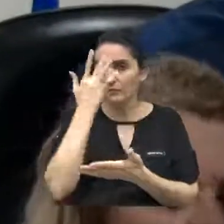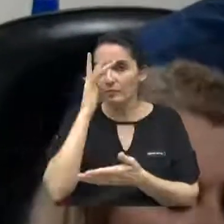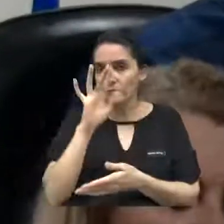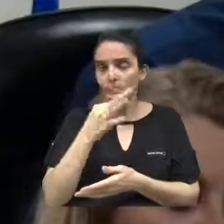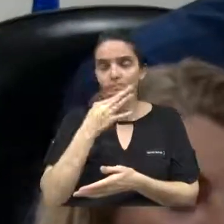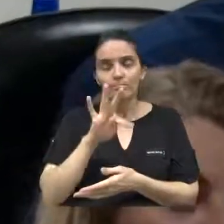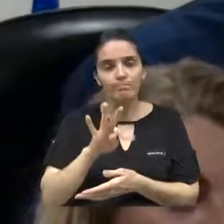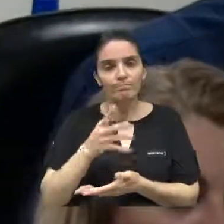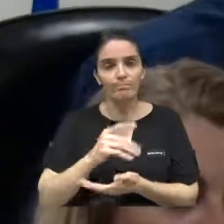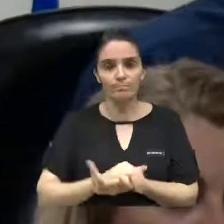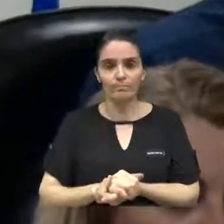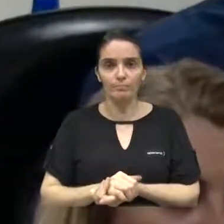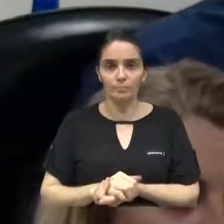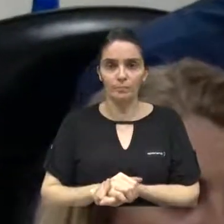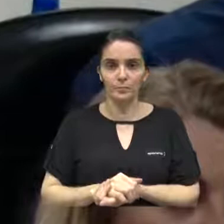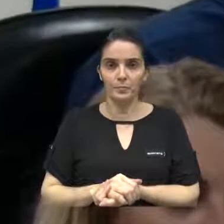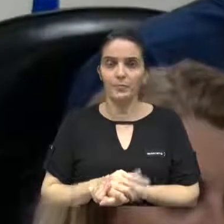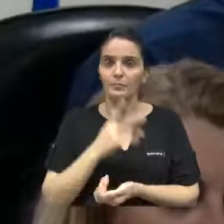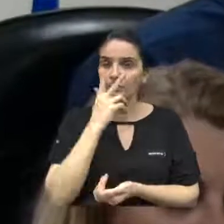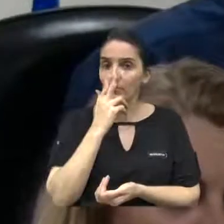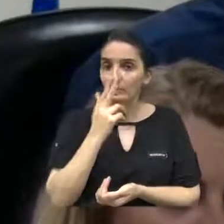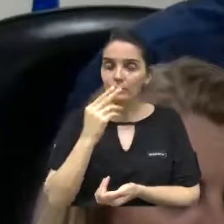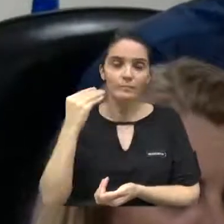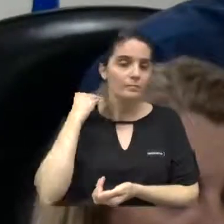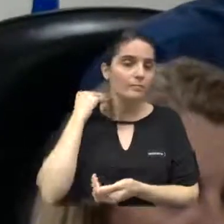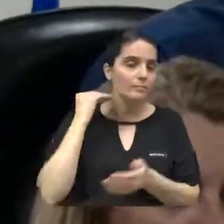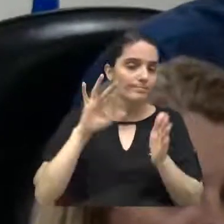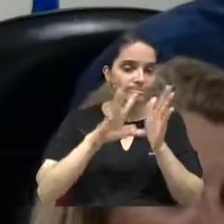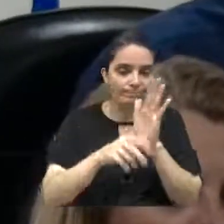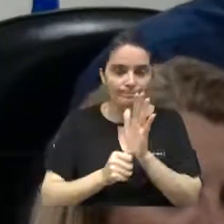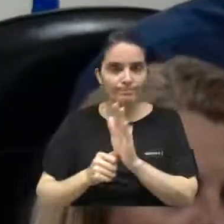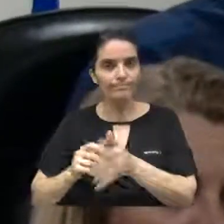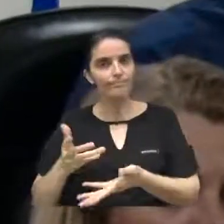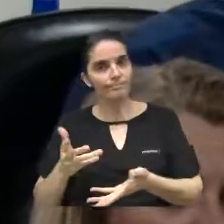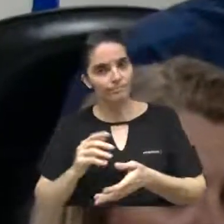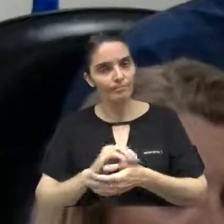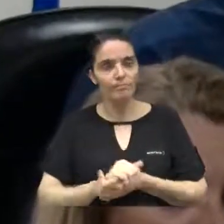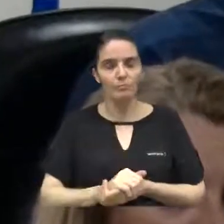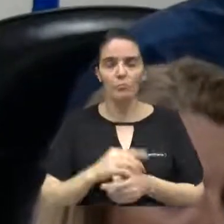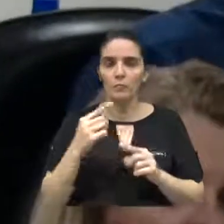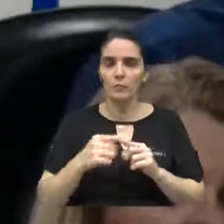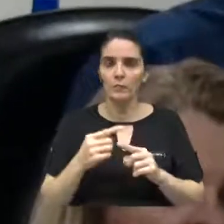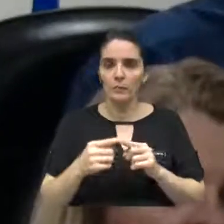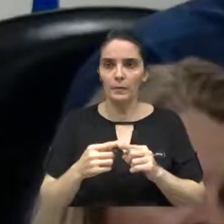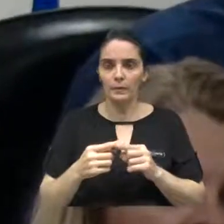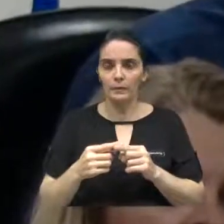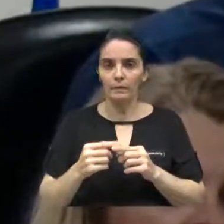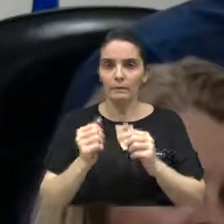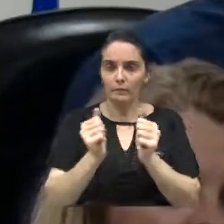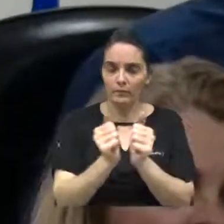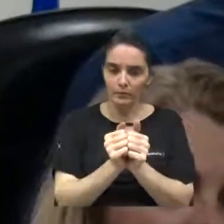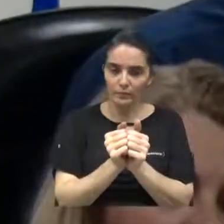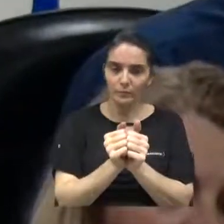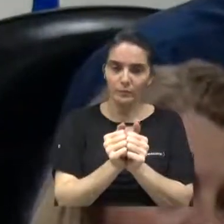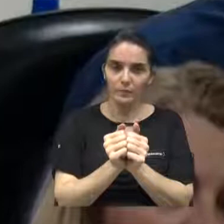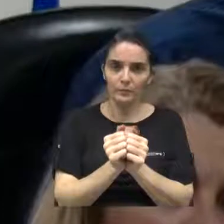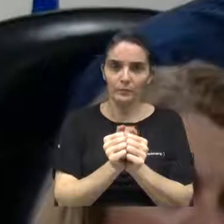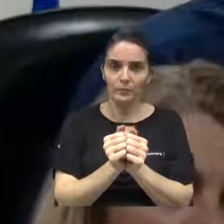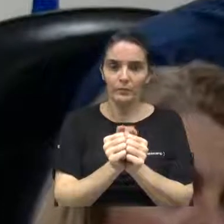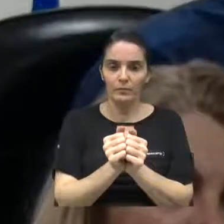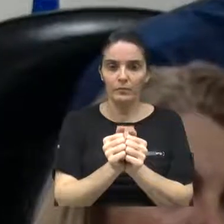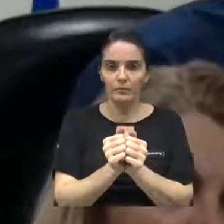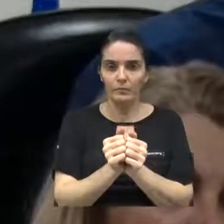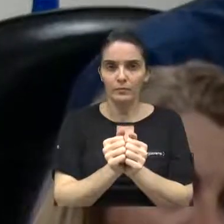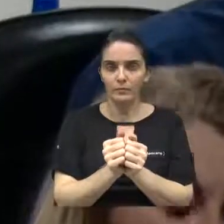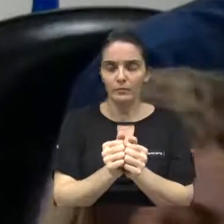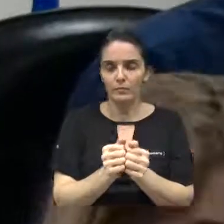assim, um golpe dos bancos. Porque eles colocam ali, no meio da contratação de